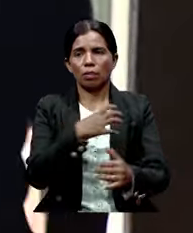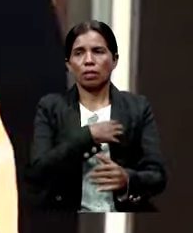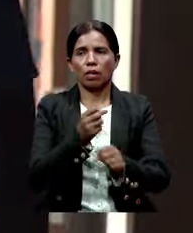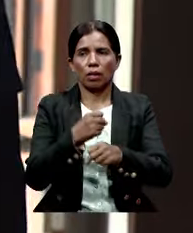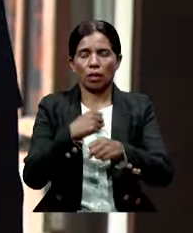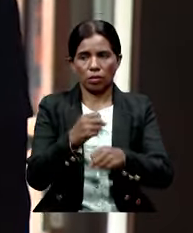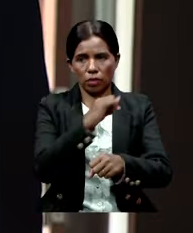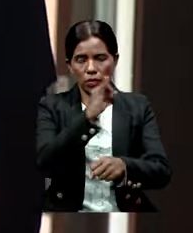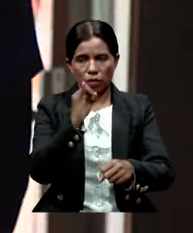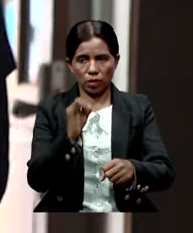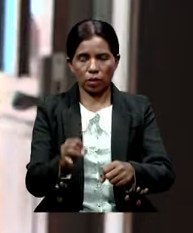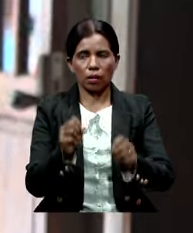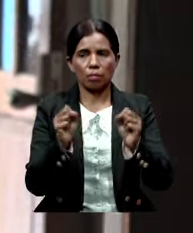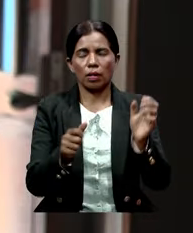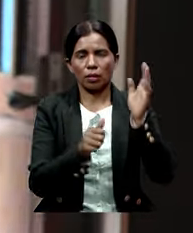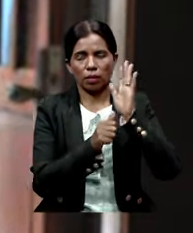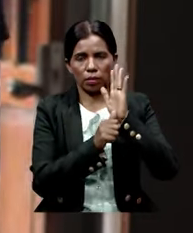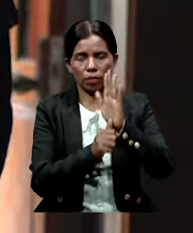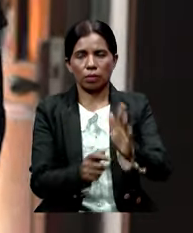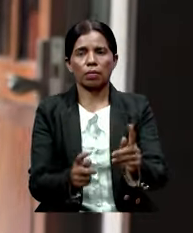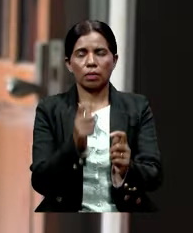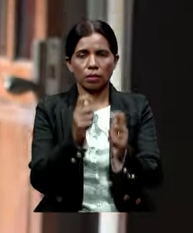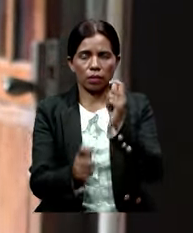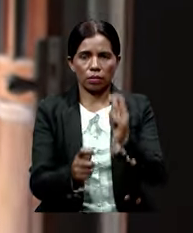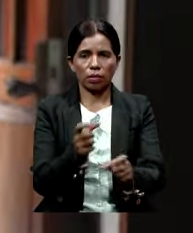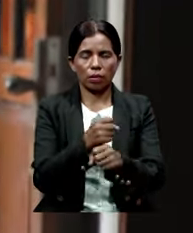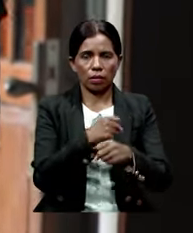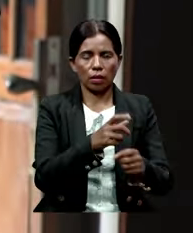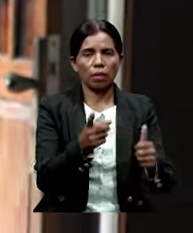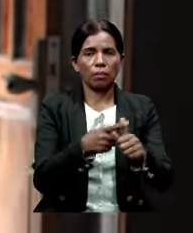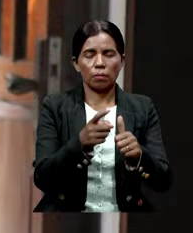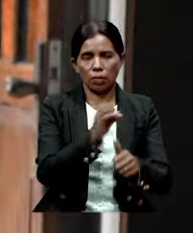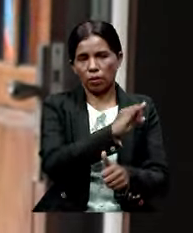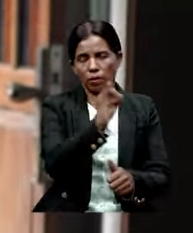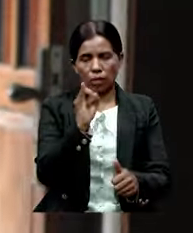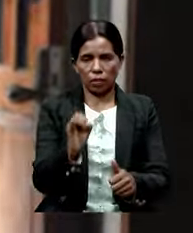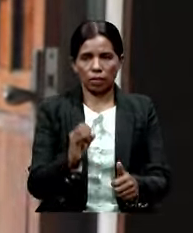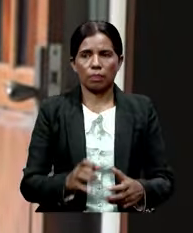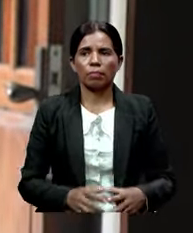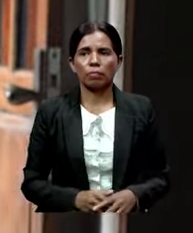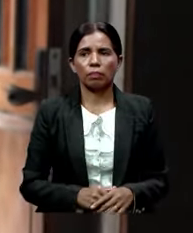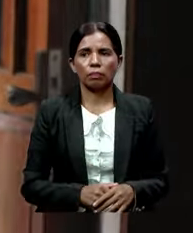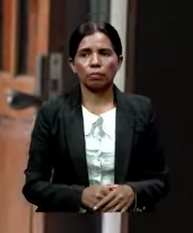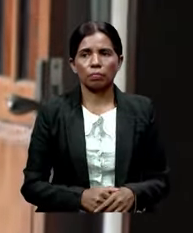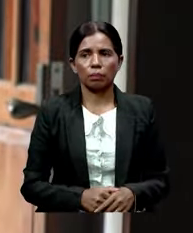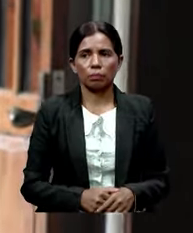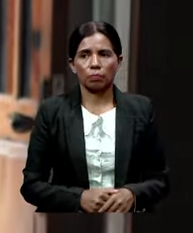hela identificação no nebel apresenta ba tribunal ou di halo processo primeiro interrogatório João Carlos Rafael Reis GMN.